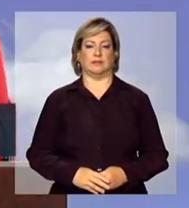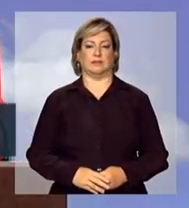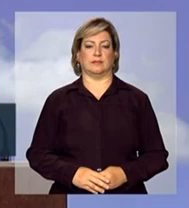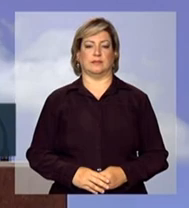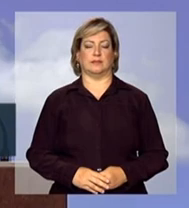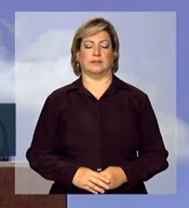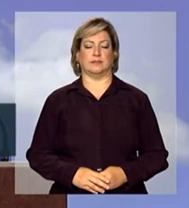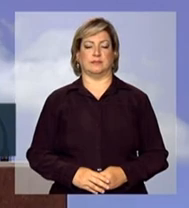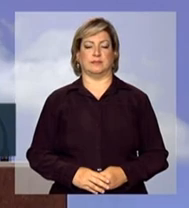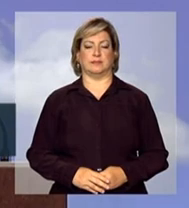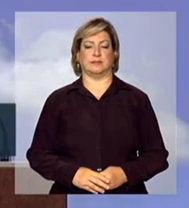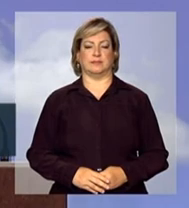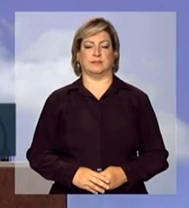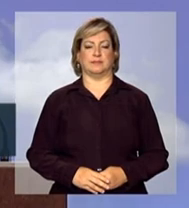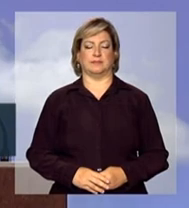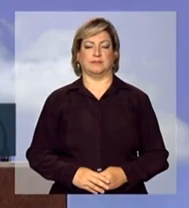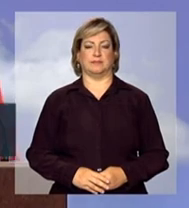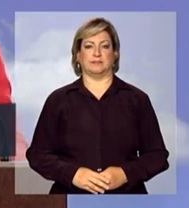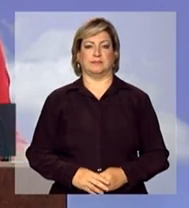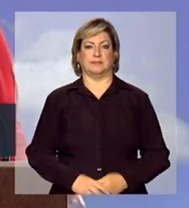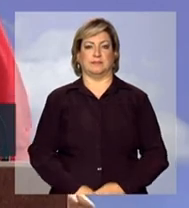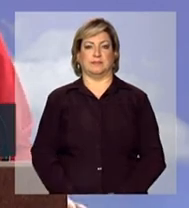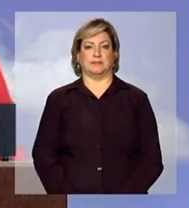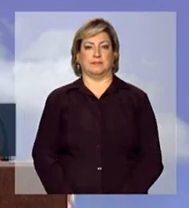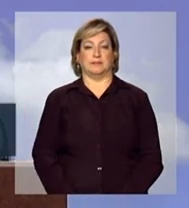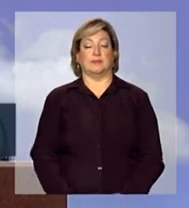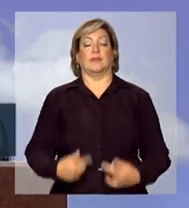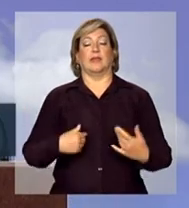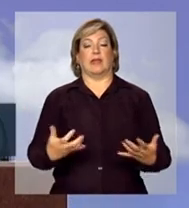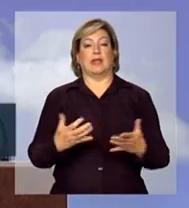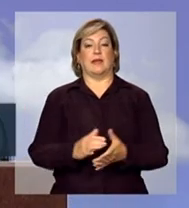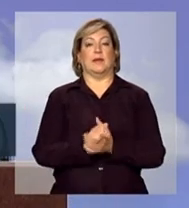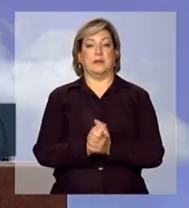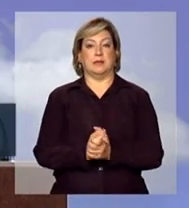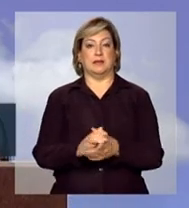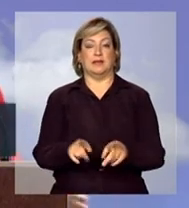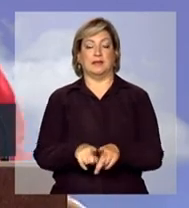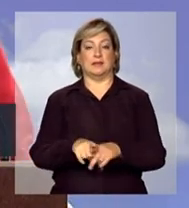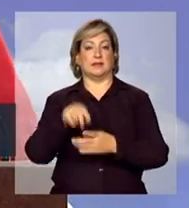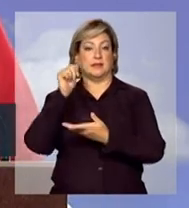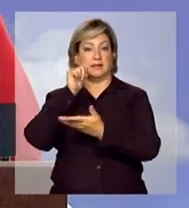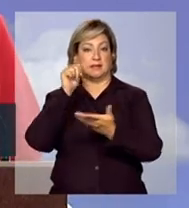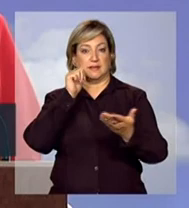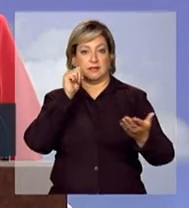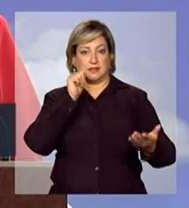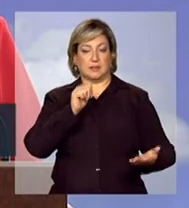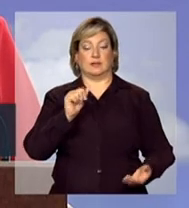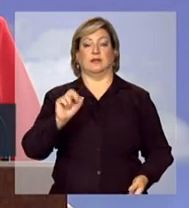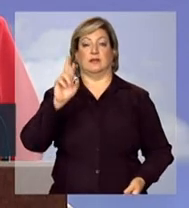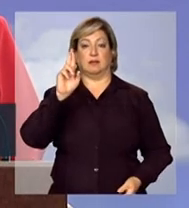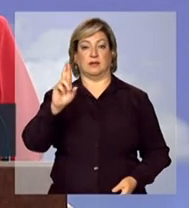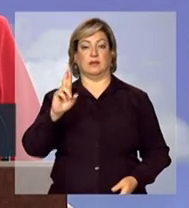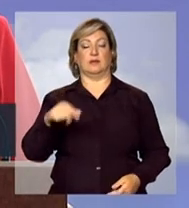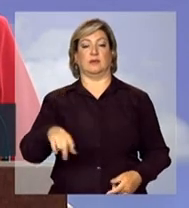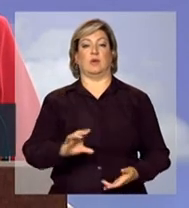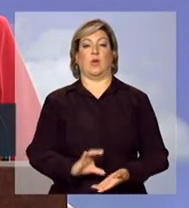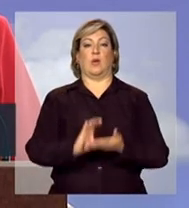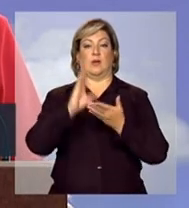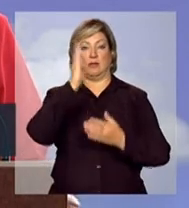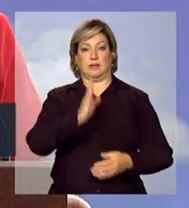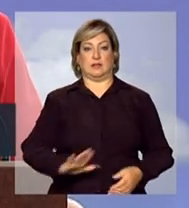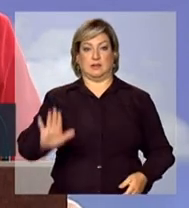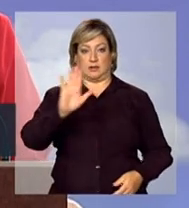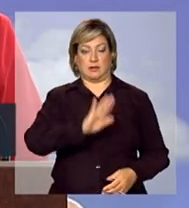E aí eu queria cumprimentar as senhoras representantes do Conselho